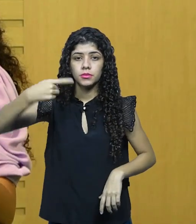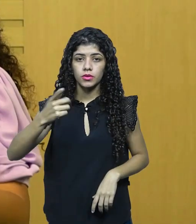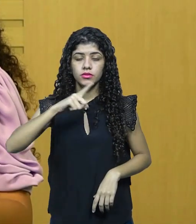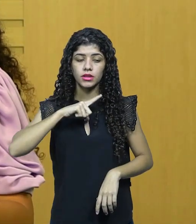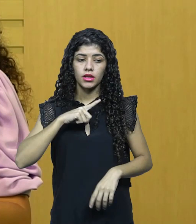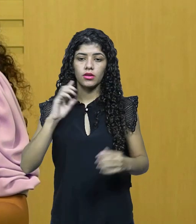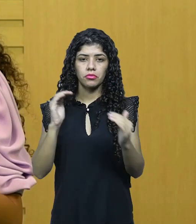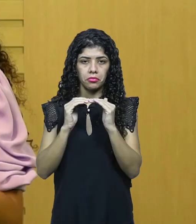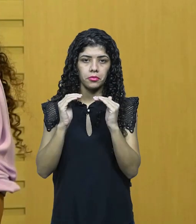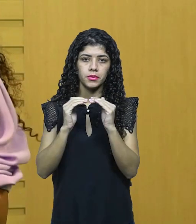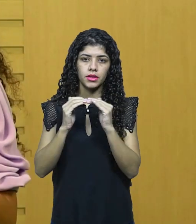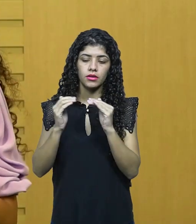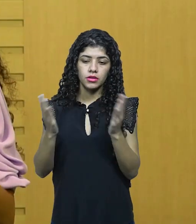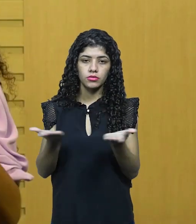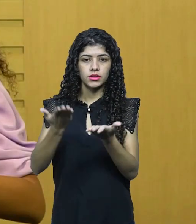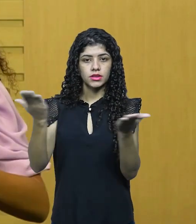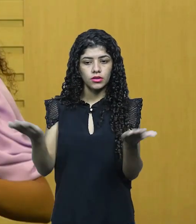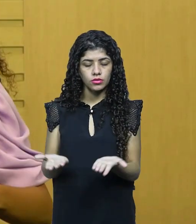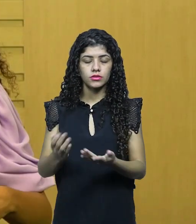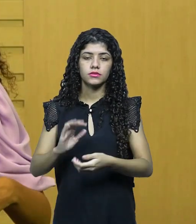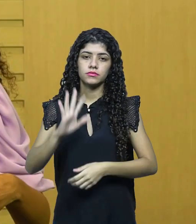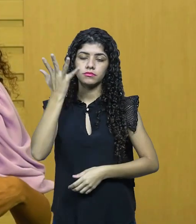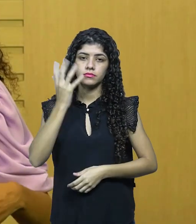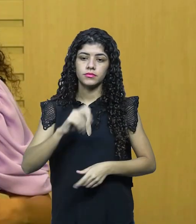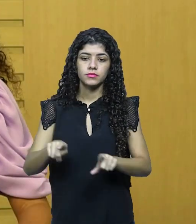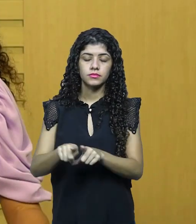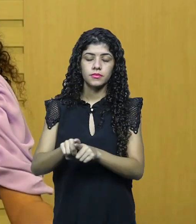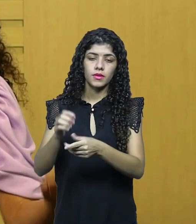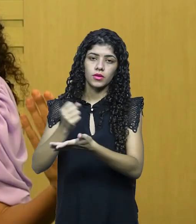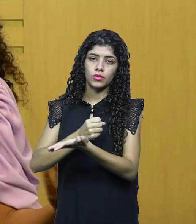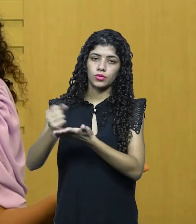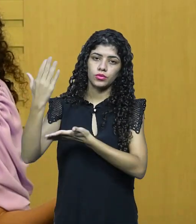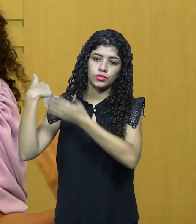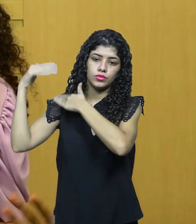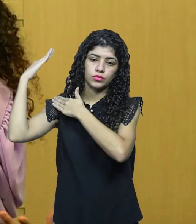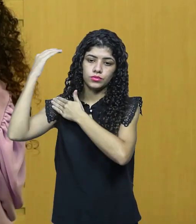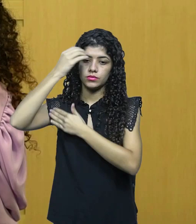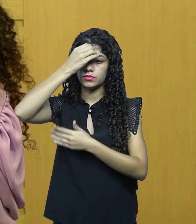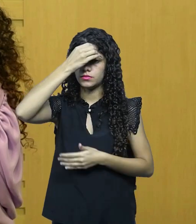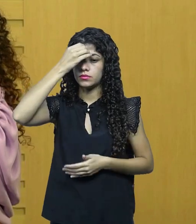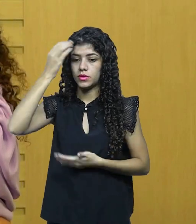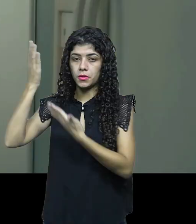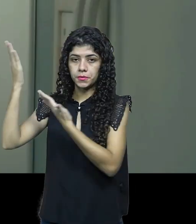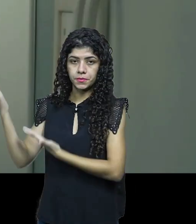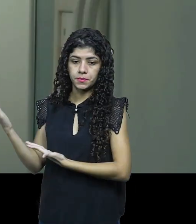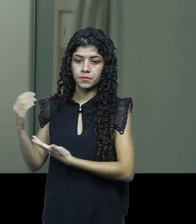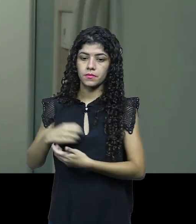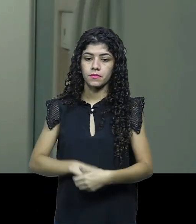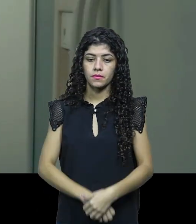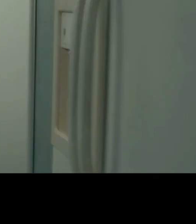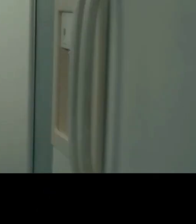que acontecer depois tenha sentido com o que está acontecendo no presente da cena e também no que já passou no enredo.